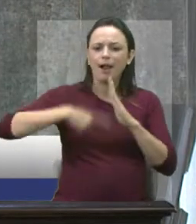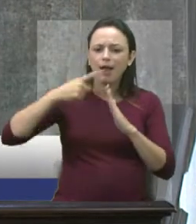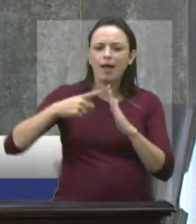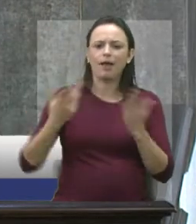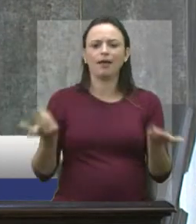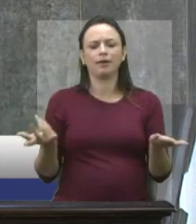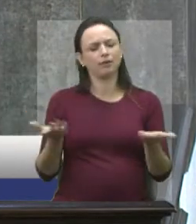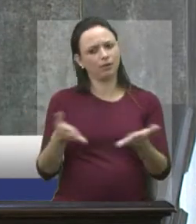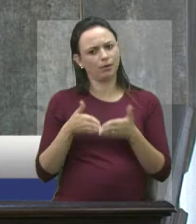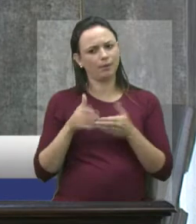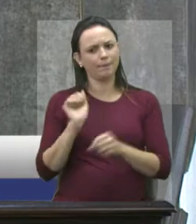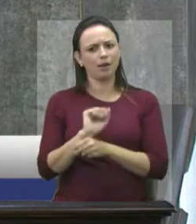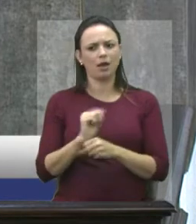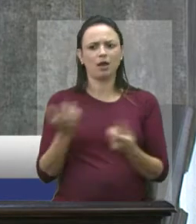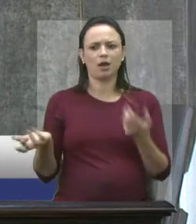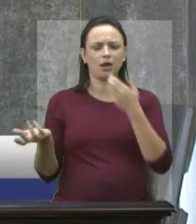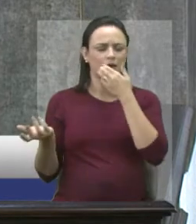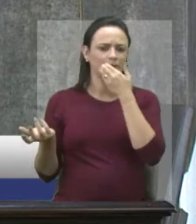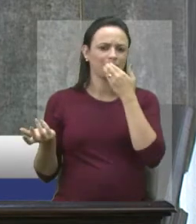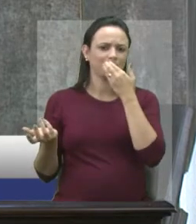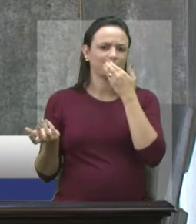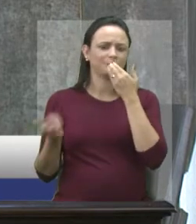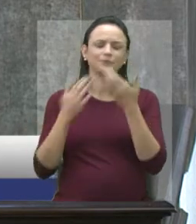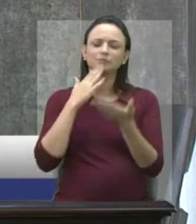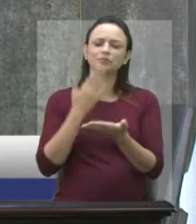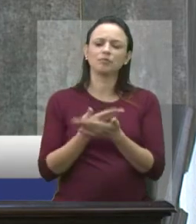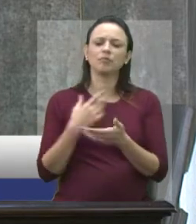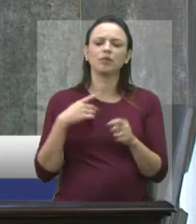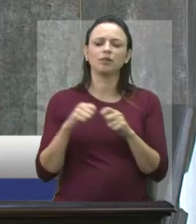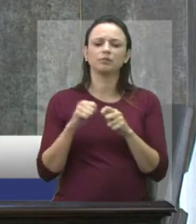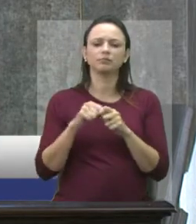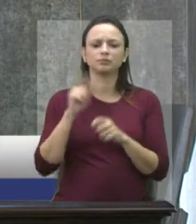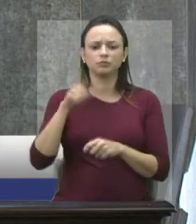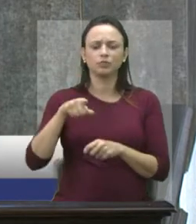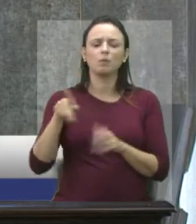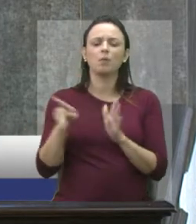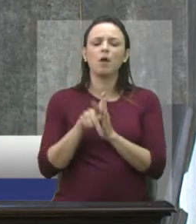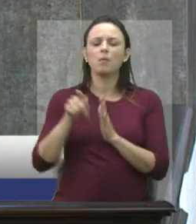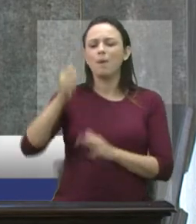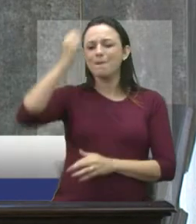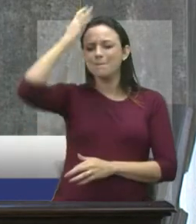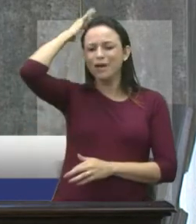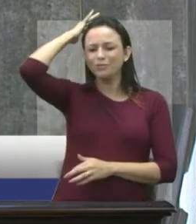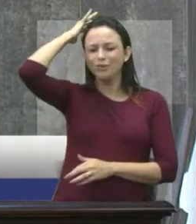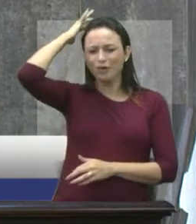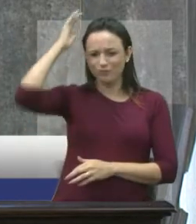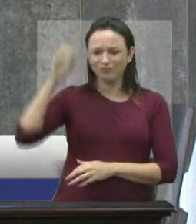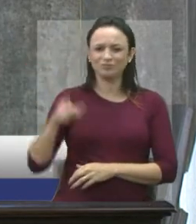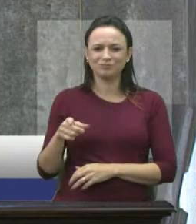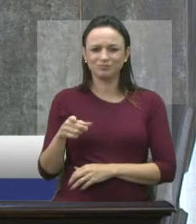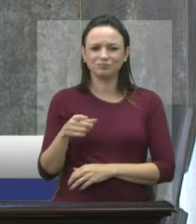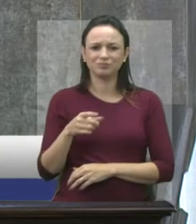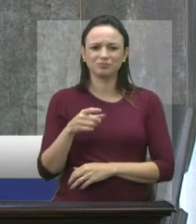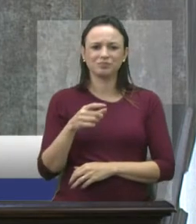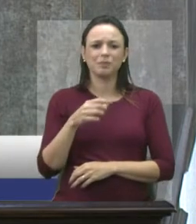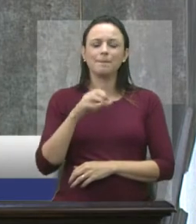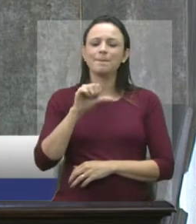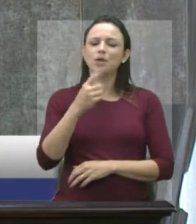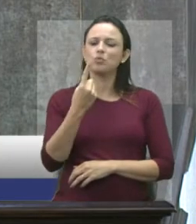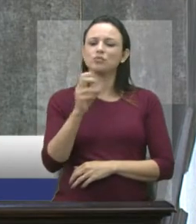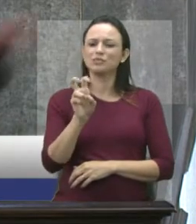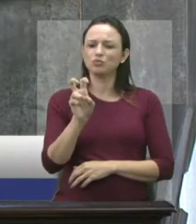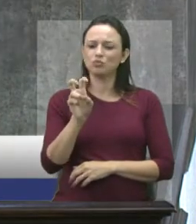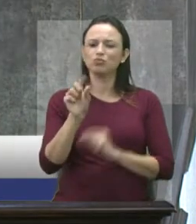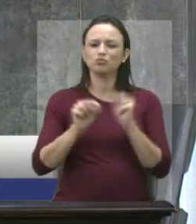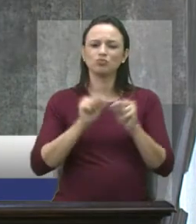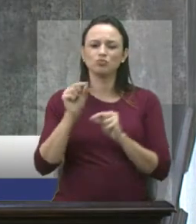isso. E o requerimento que eu quis comentar aqui é o requerimento do nobre vereador Toninho Masson, é o 615, quando se